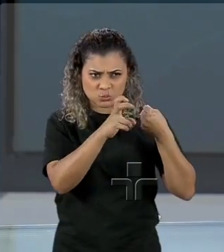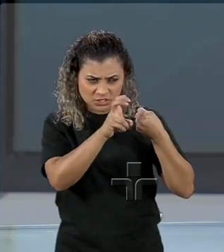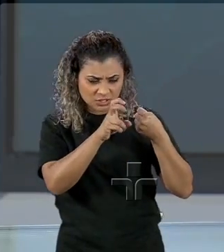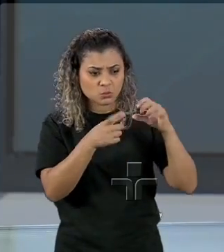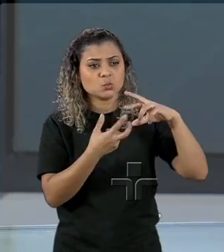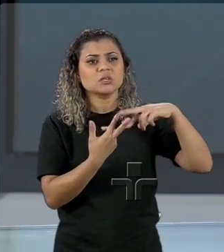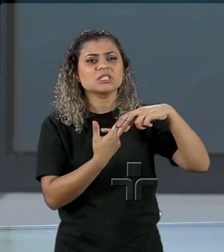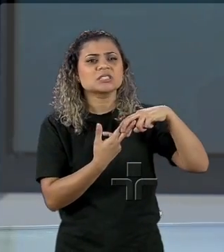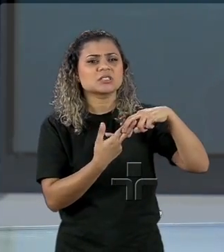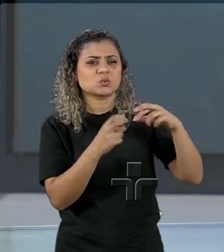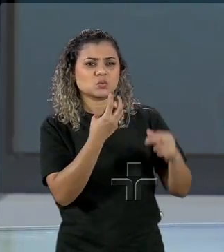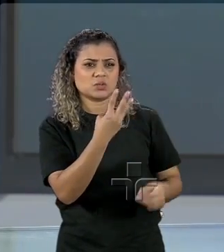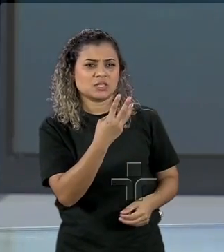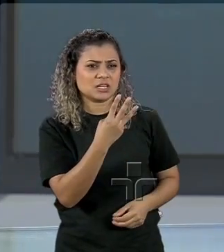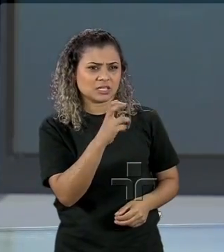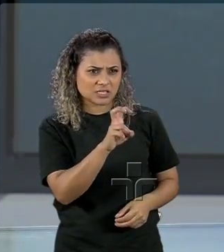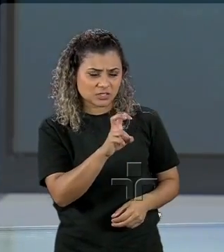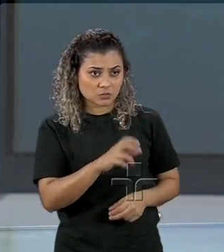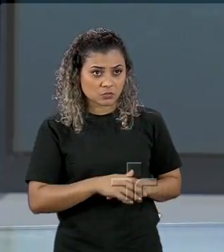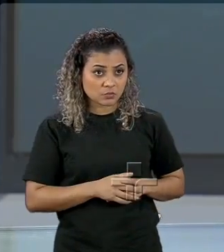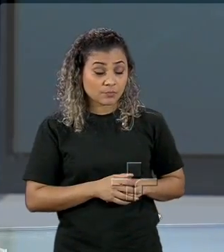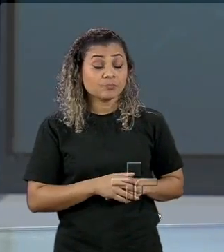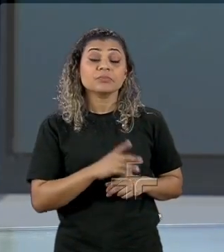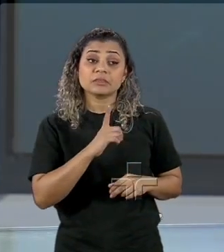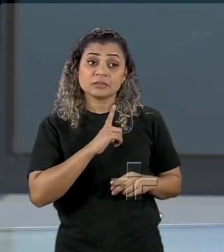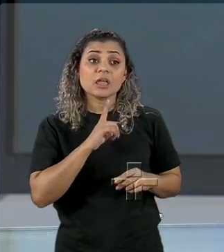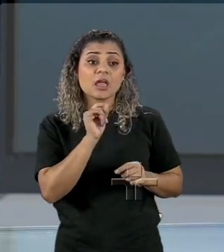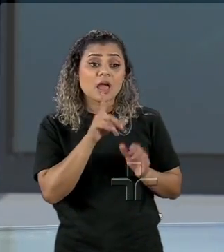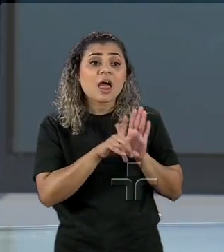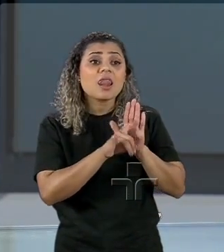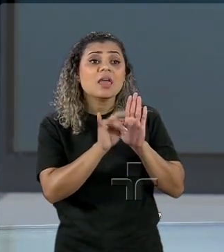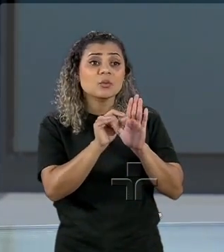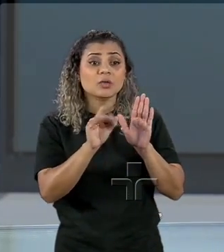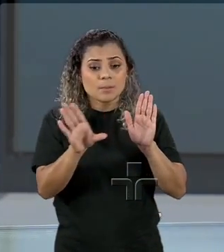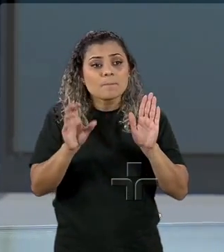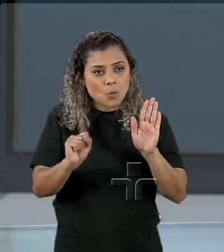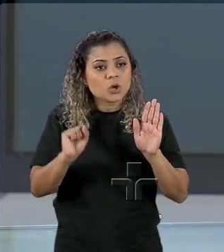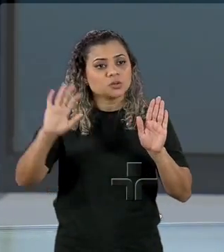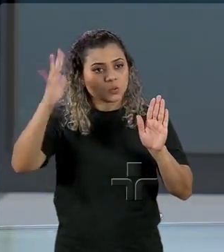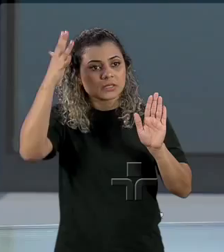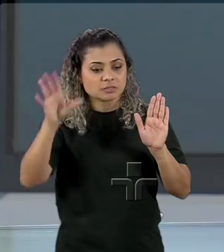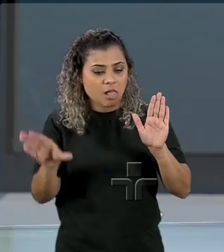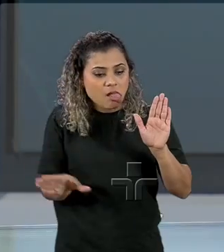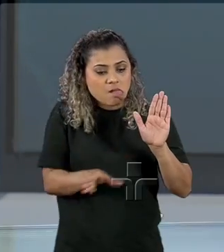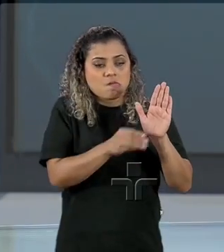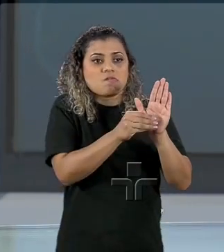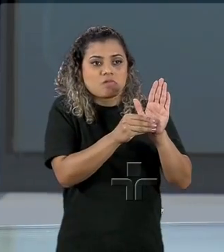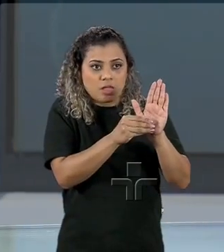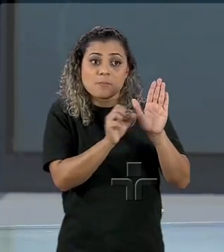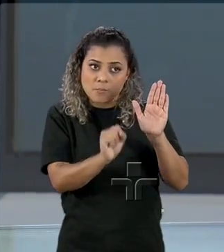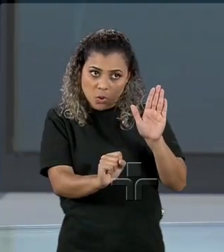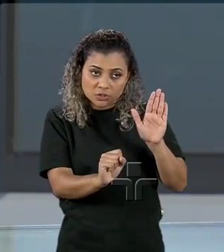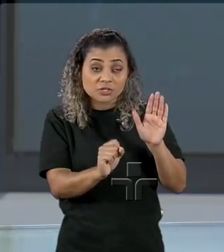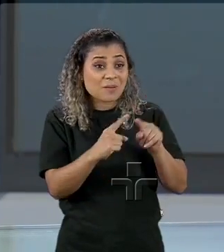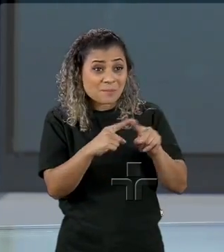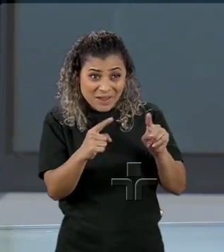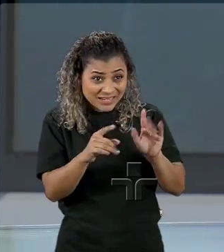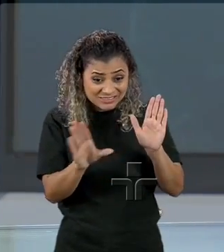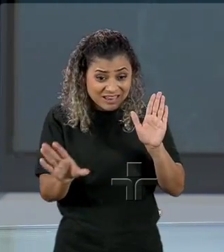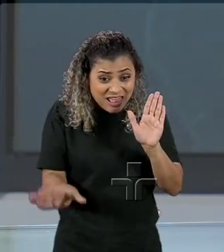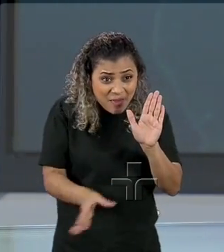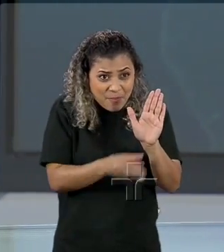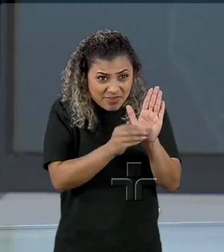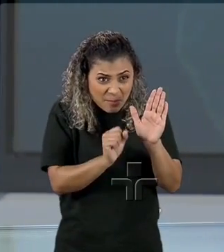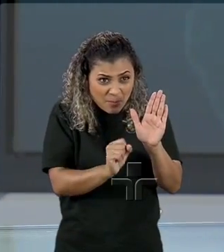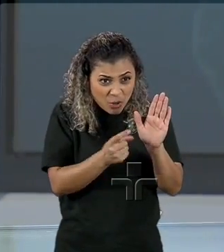aí é direito-lei, compreende até mesmo emenda constitucional. Nem emenda constitucional pode excluir da apreciação do